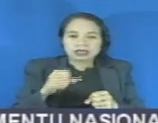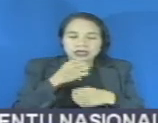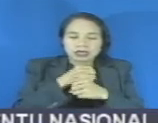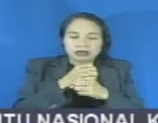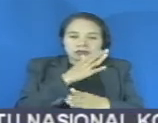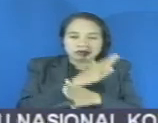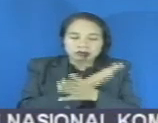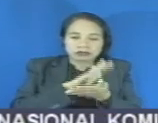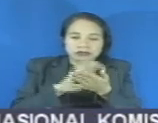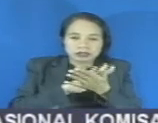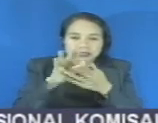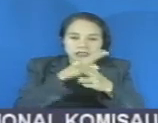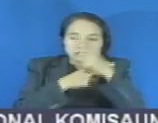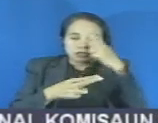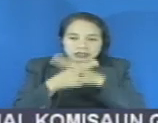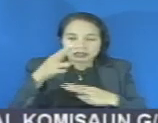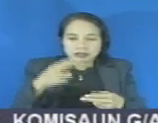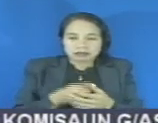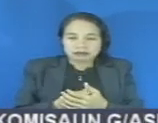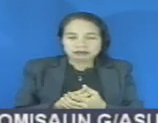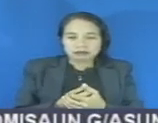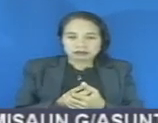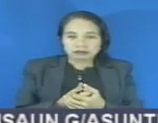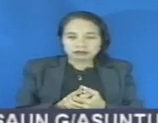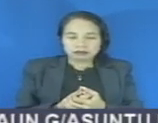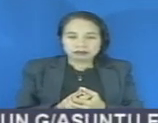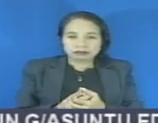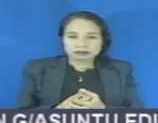liman Fortunato Martins Lucas da Costa RTT Ali.